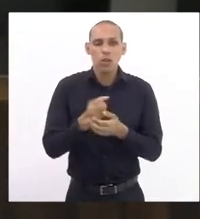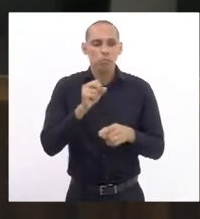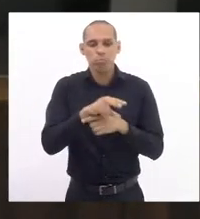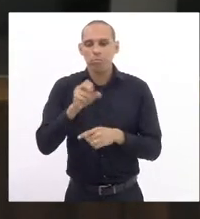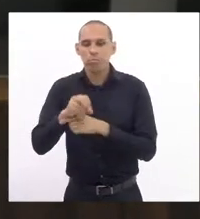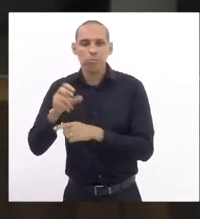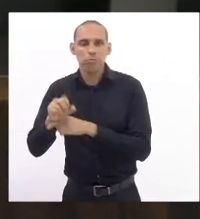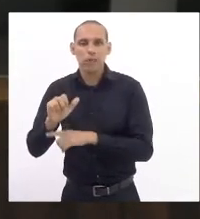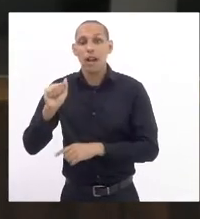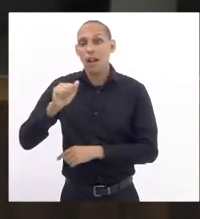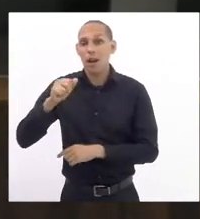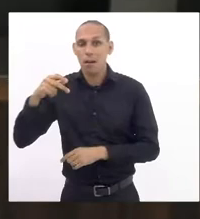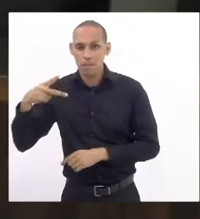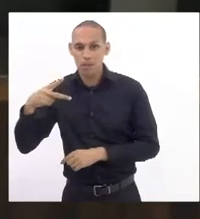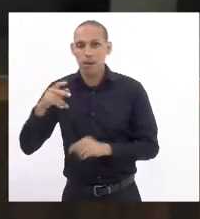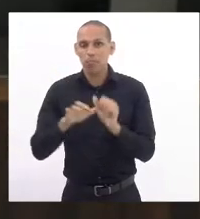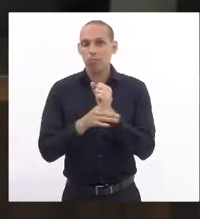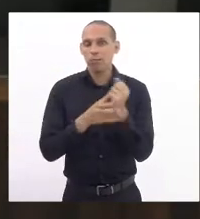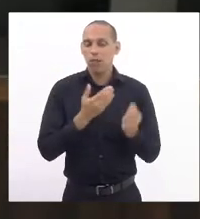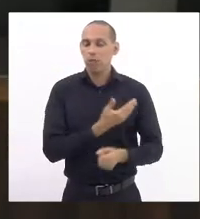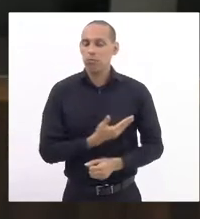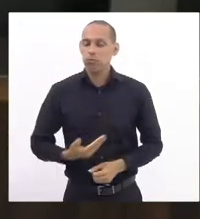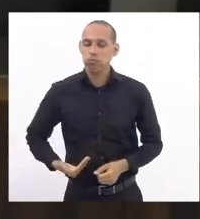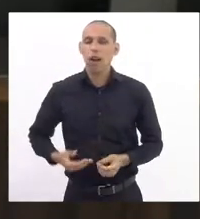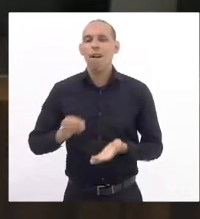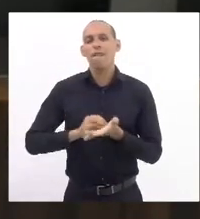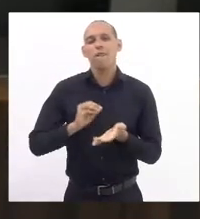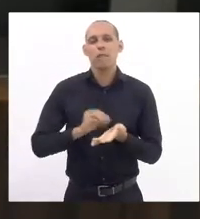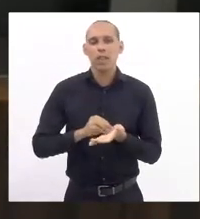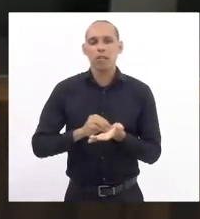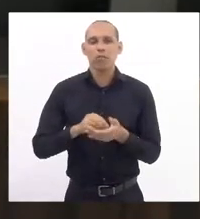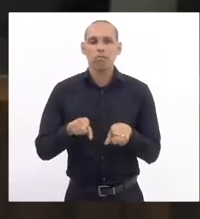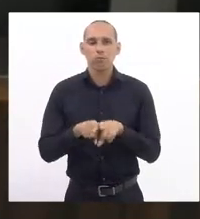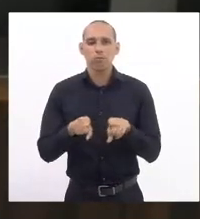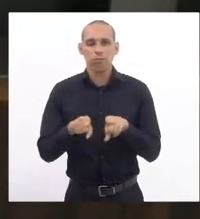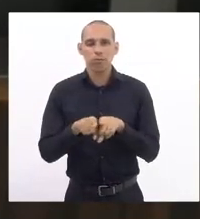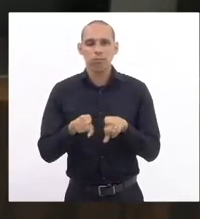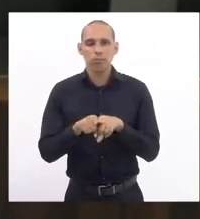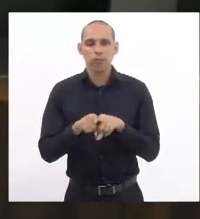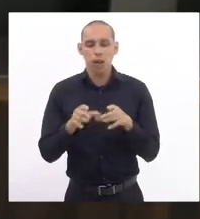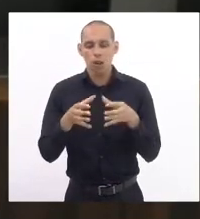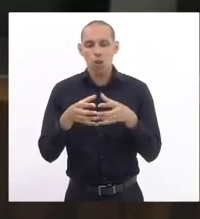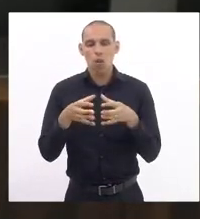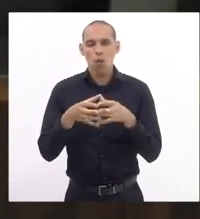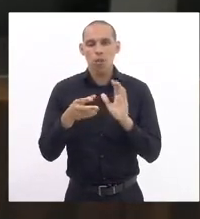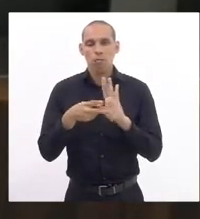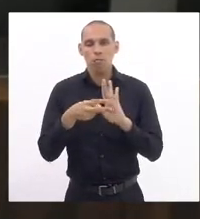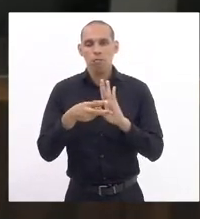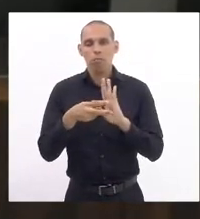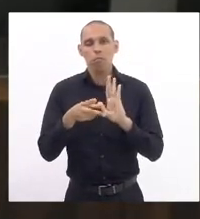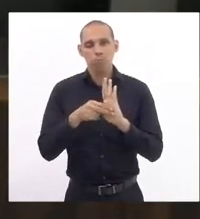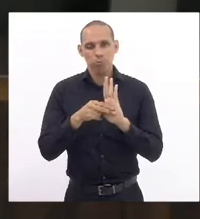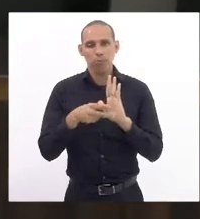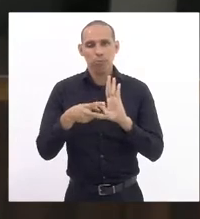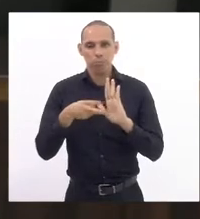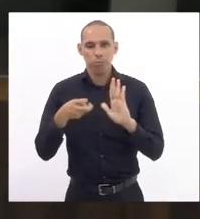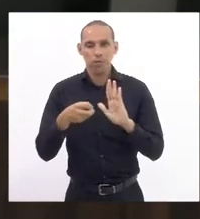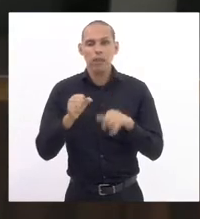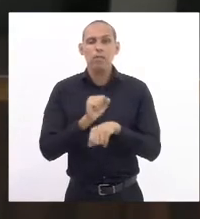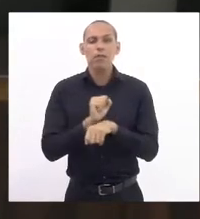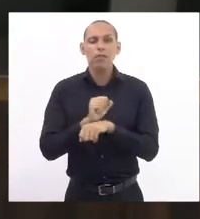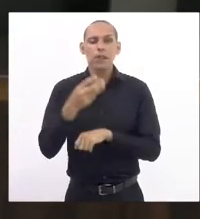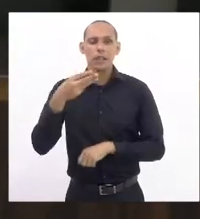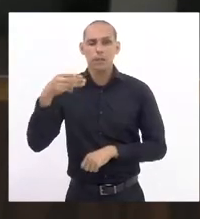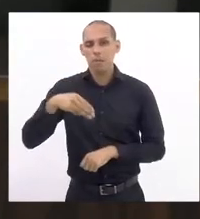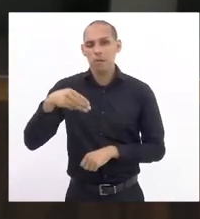voluntários aposentados na área de segurança pública do Estado do Rio de Janeiro, também pendendo de parecer da Comissão de Emendas Constitucionais e Vetos. Vamos aguardar 3 minutos.